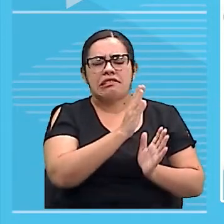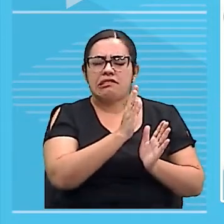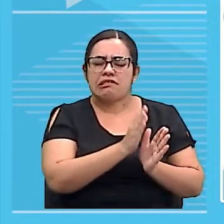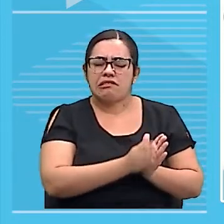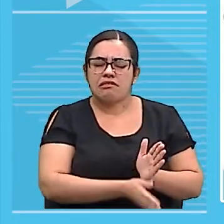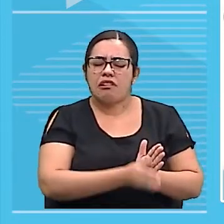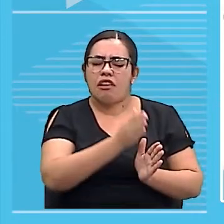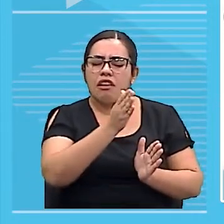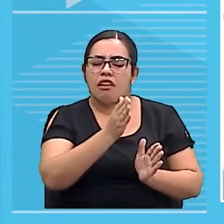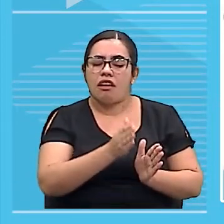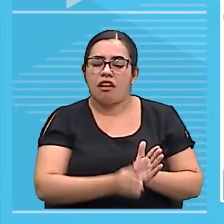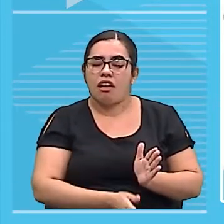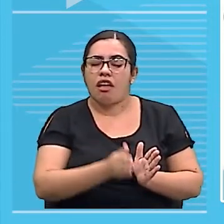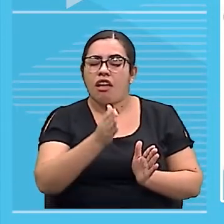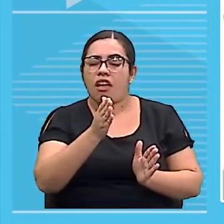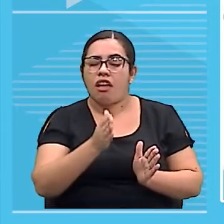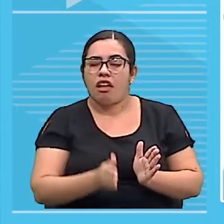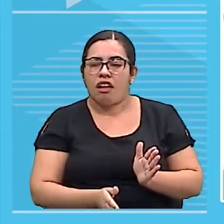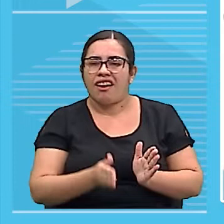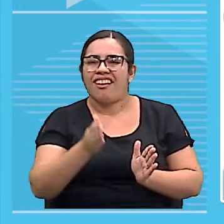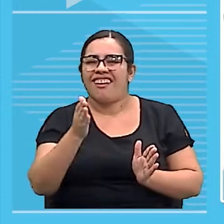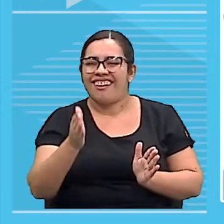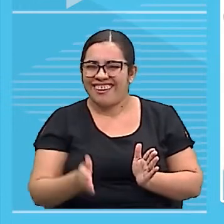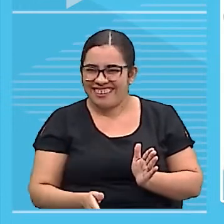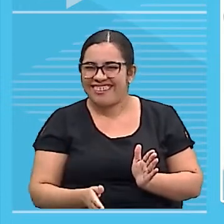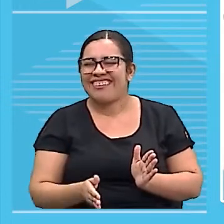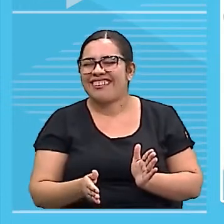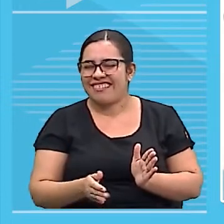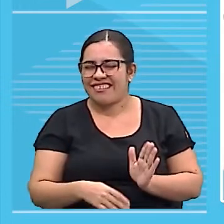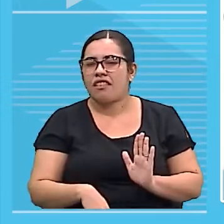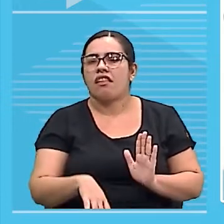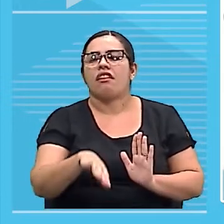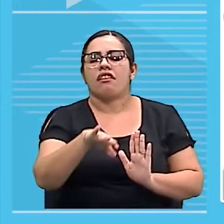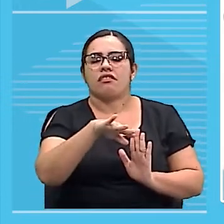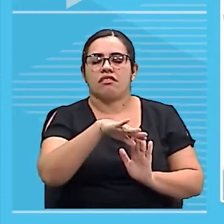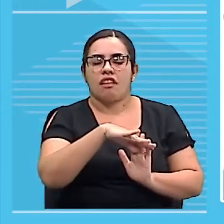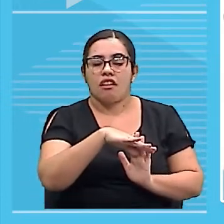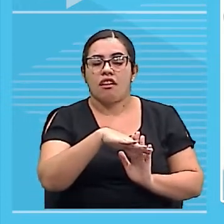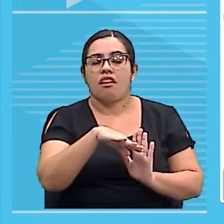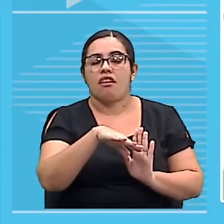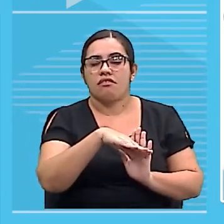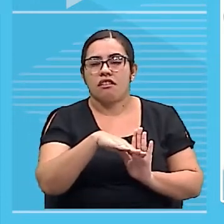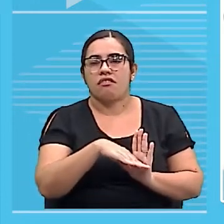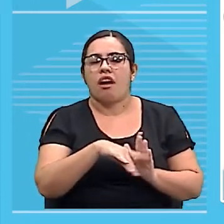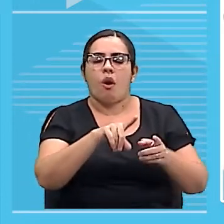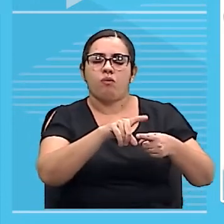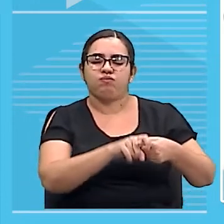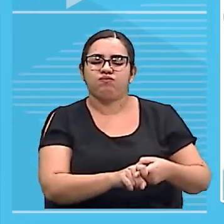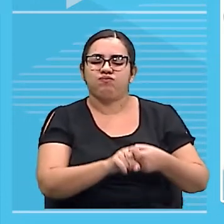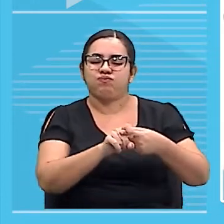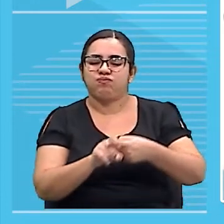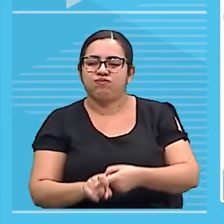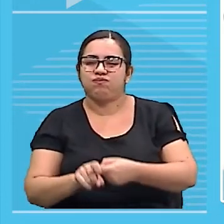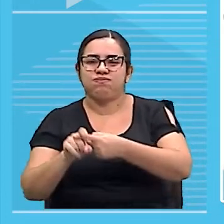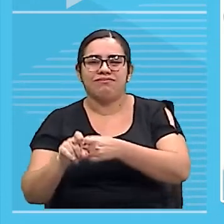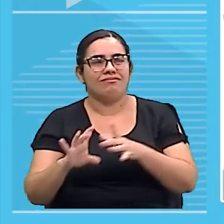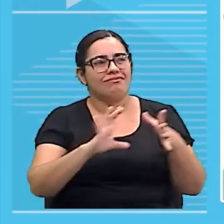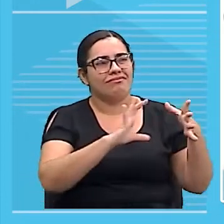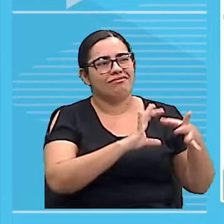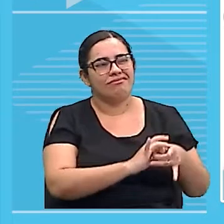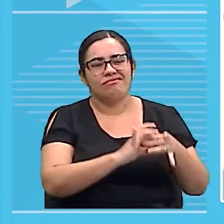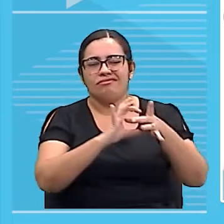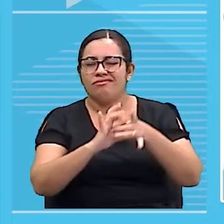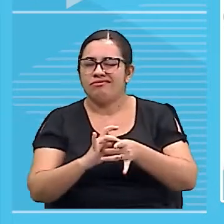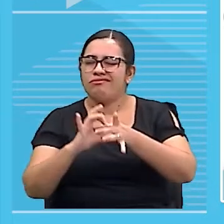em uma sequência lógica de conteúdos sequência lógica de resistores certo